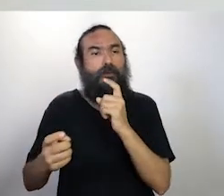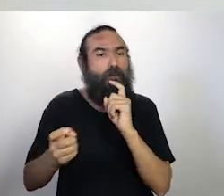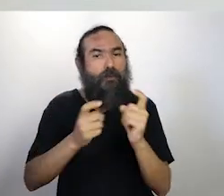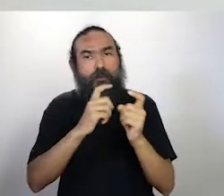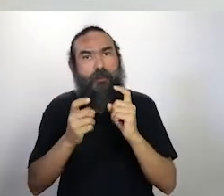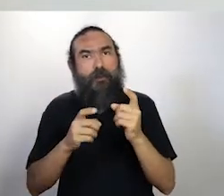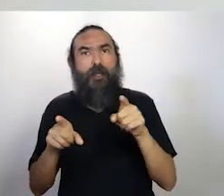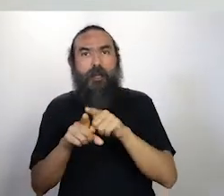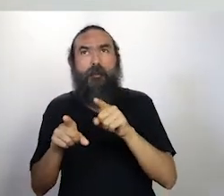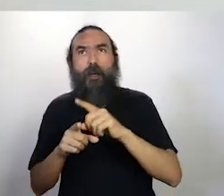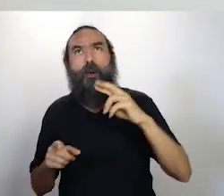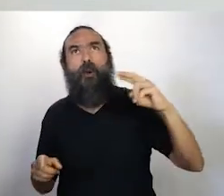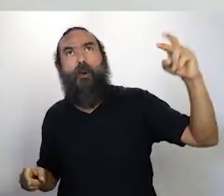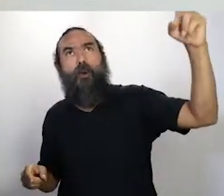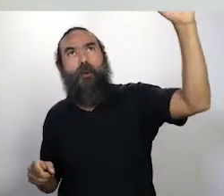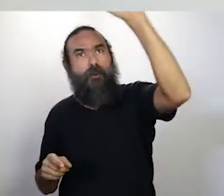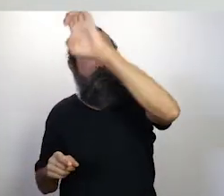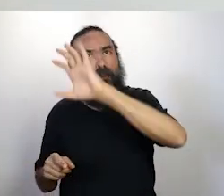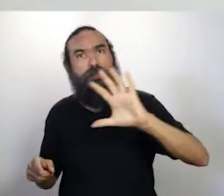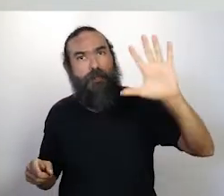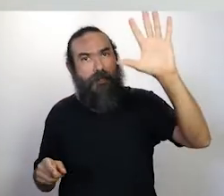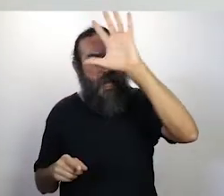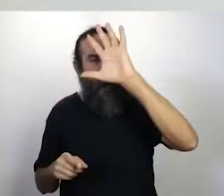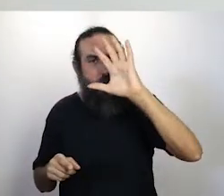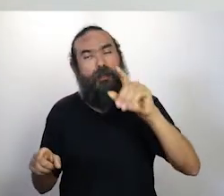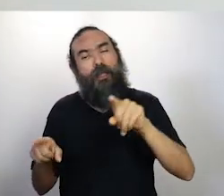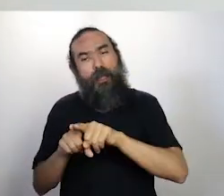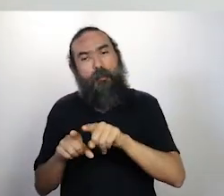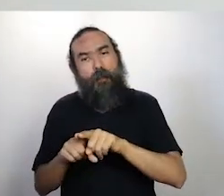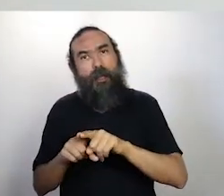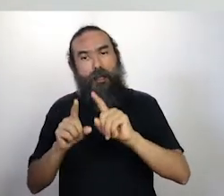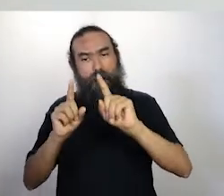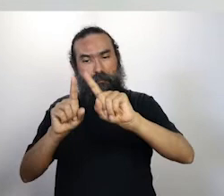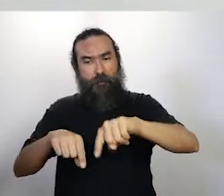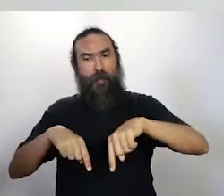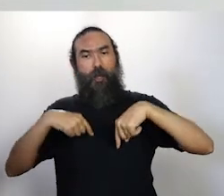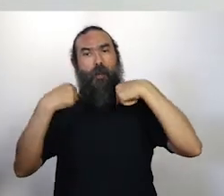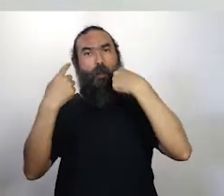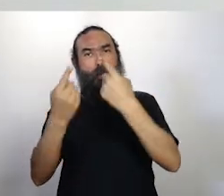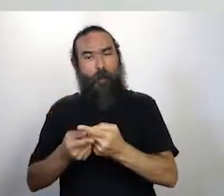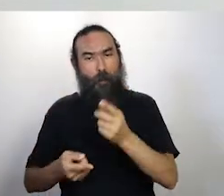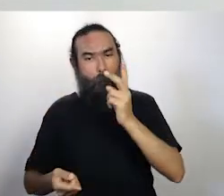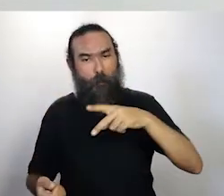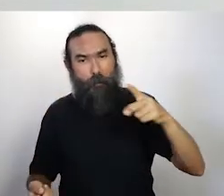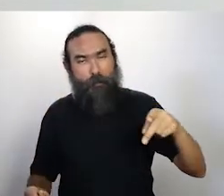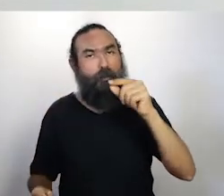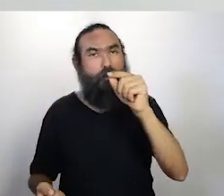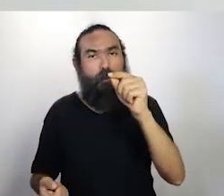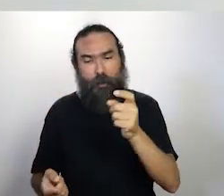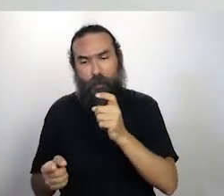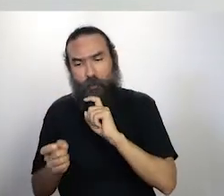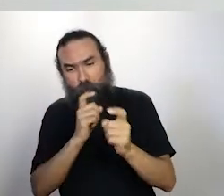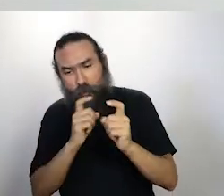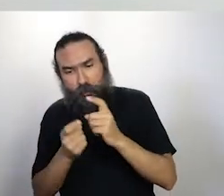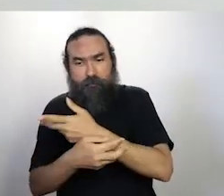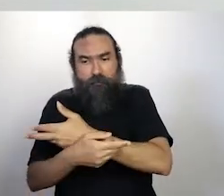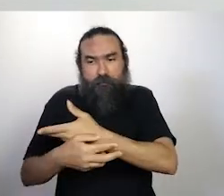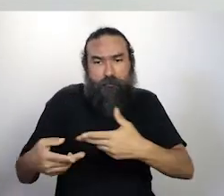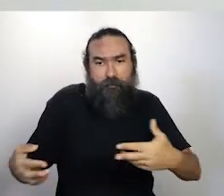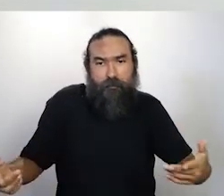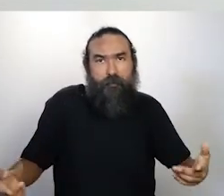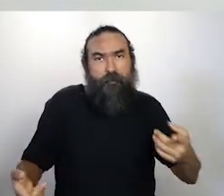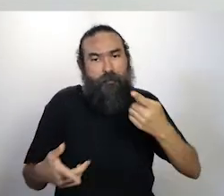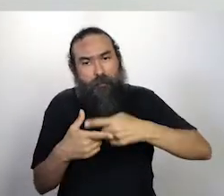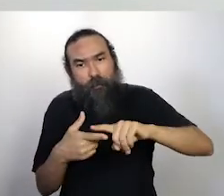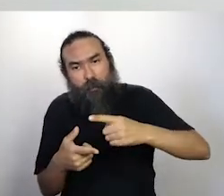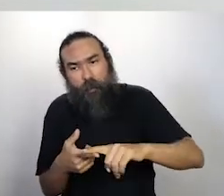muitos estados, que os professores eles se reúnem, né, para pautar, discutir, né, e